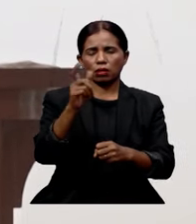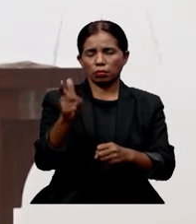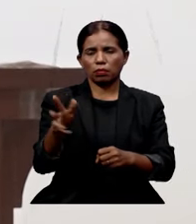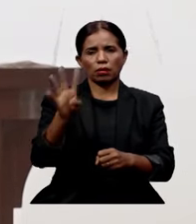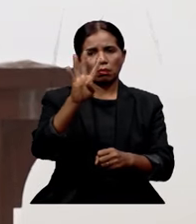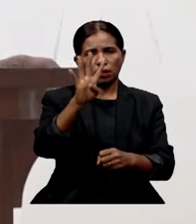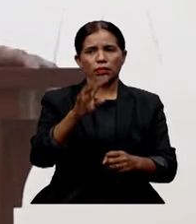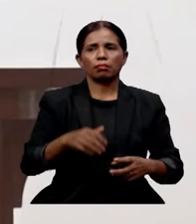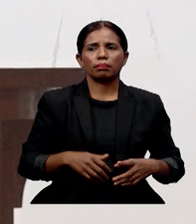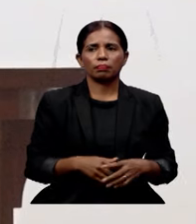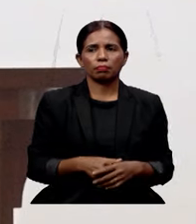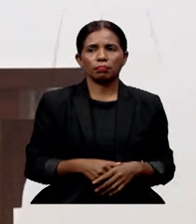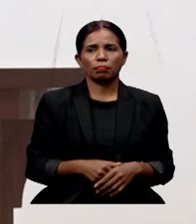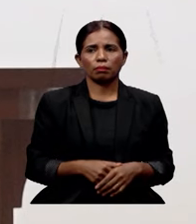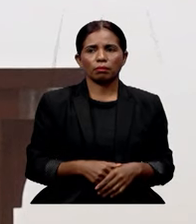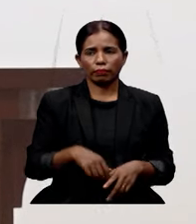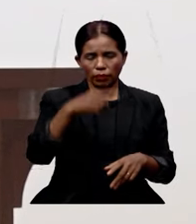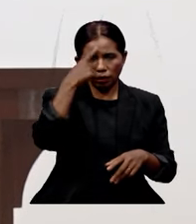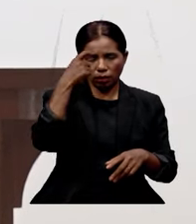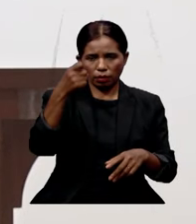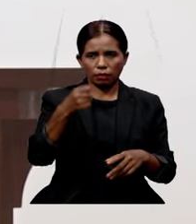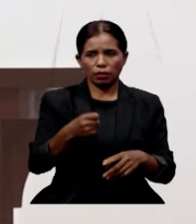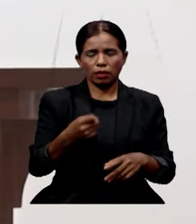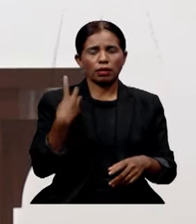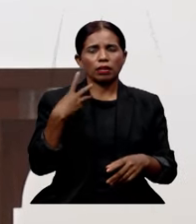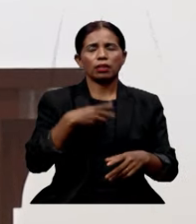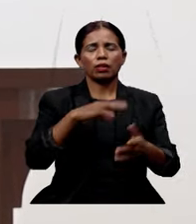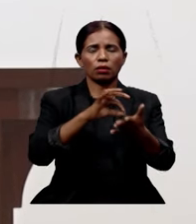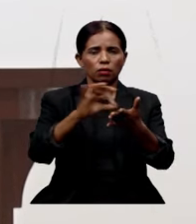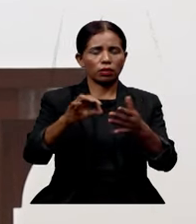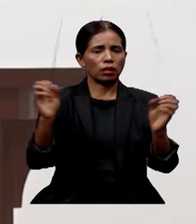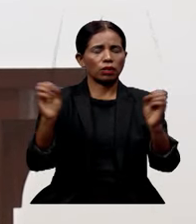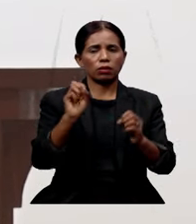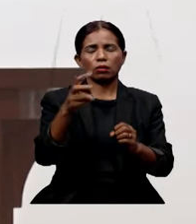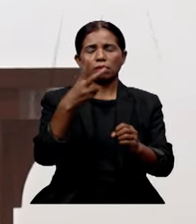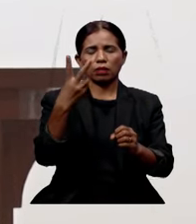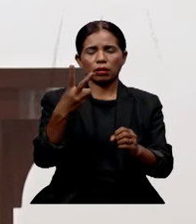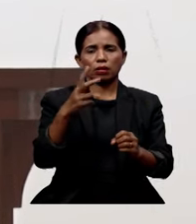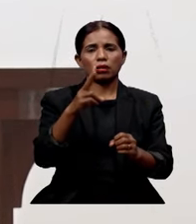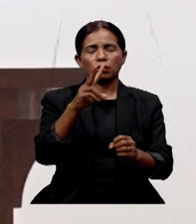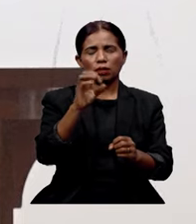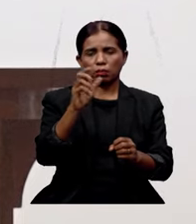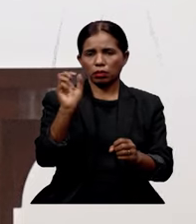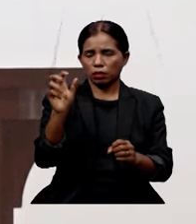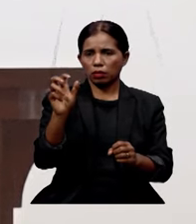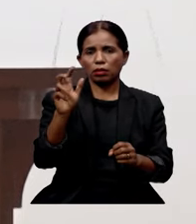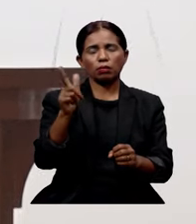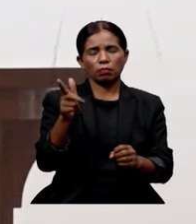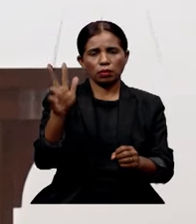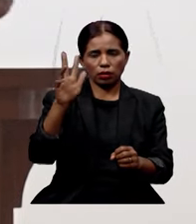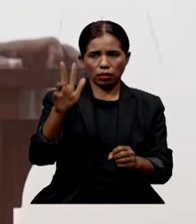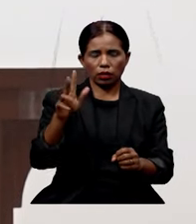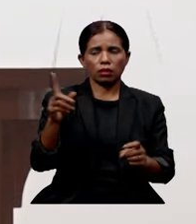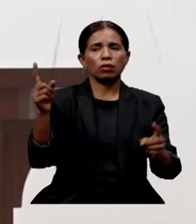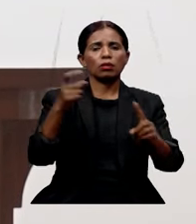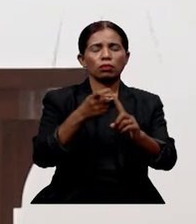de dia. Tá bom? Então conta de ano, lá os 2023, conta de ano, Rússia e dezembro de né? Tô a